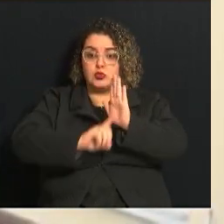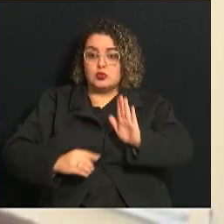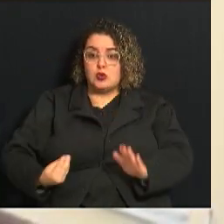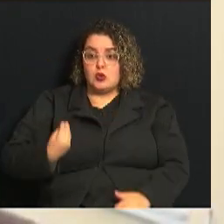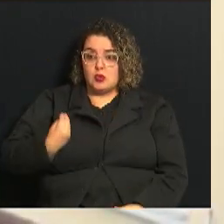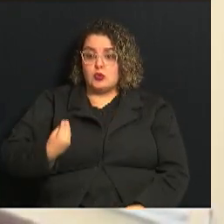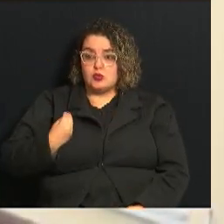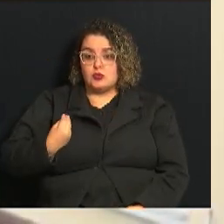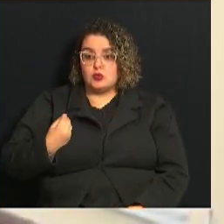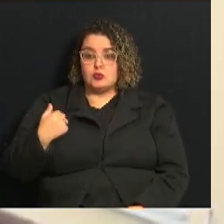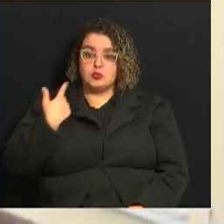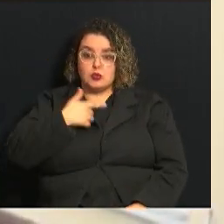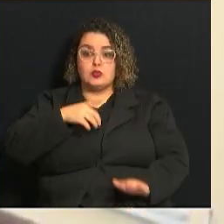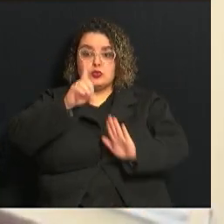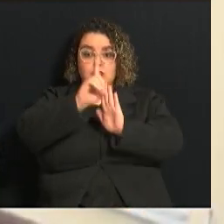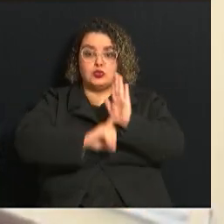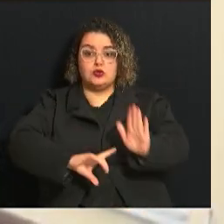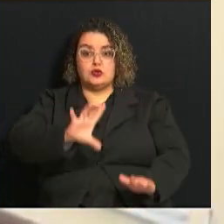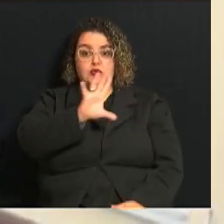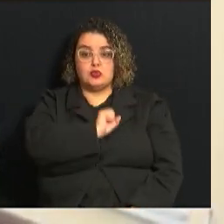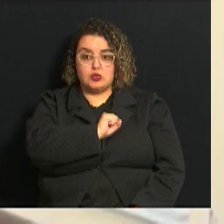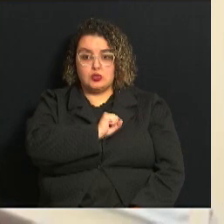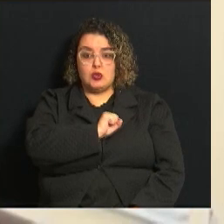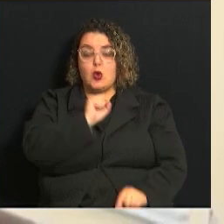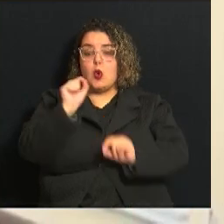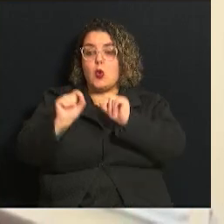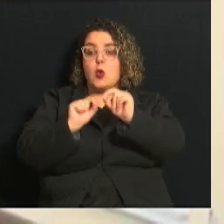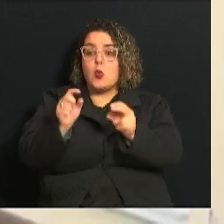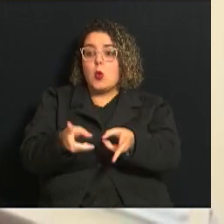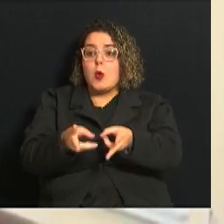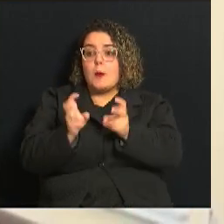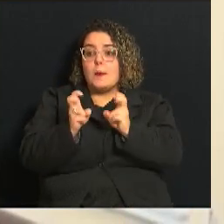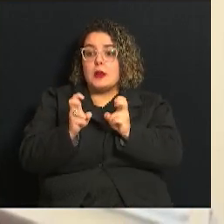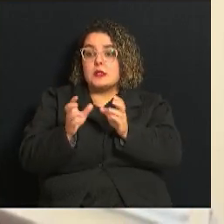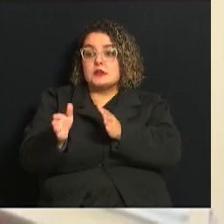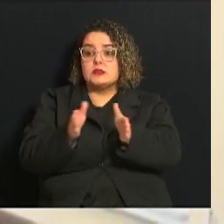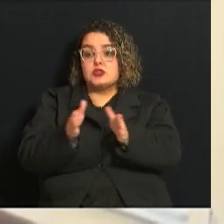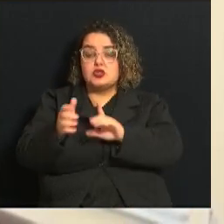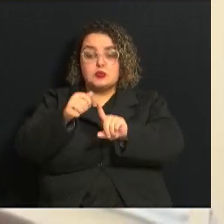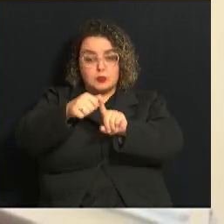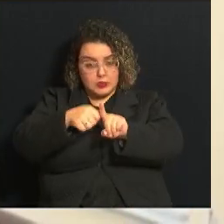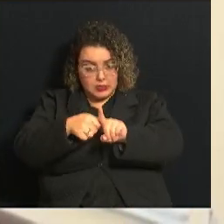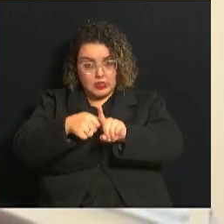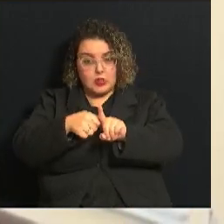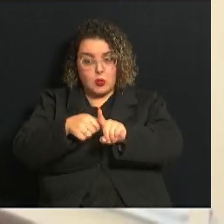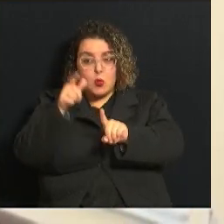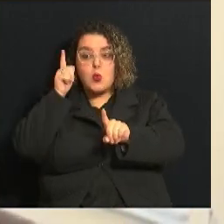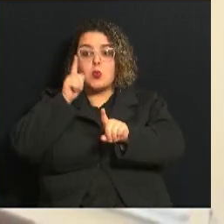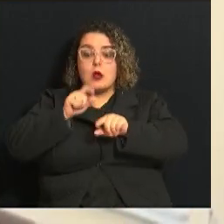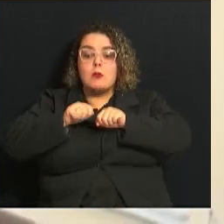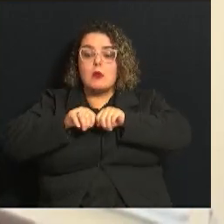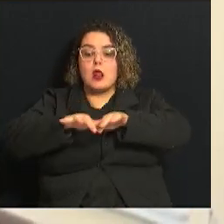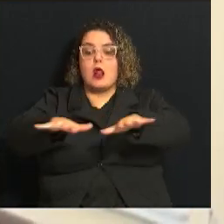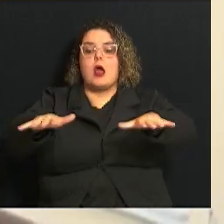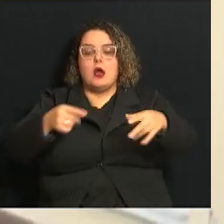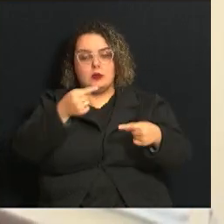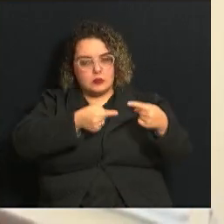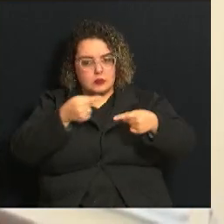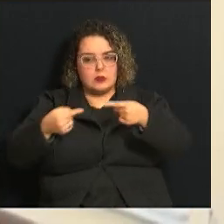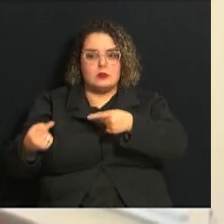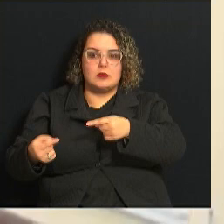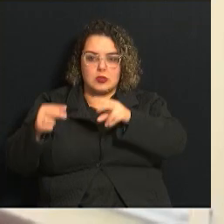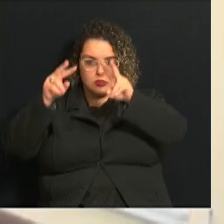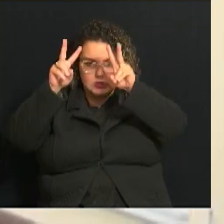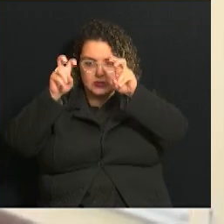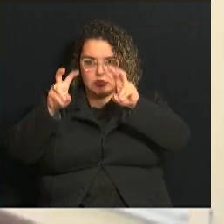nosso direito de amar então o que a gente consegue notar né que durante esse mês a gente consegue ampliar um pouco mais de debate sobre